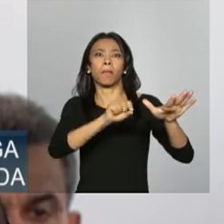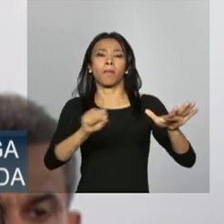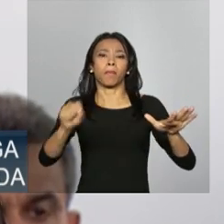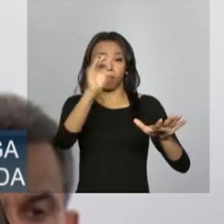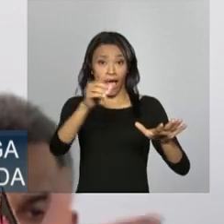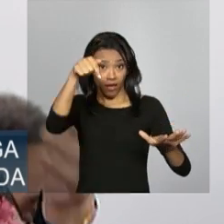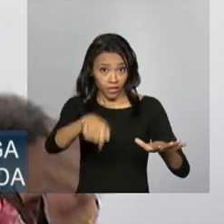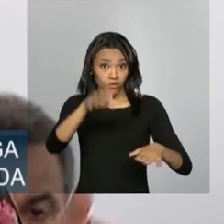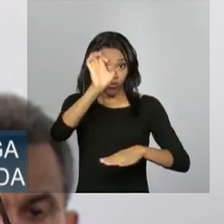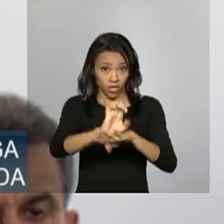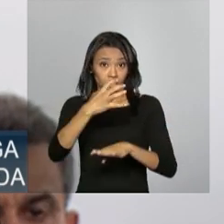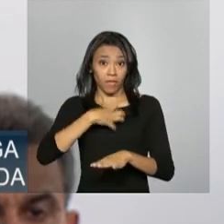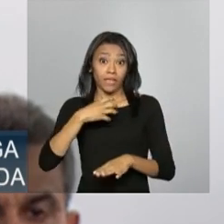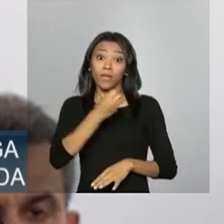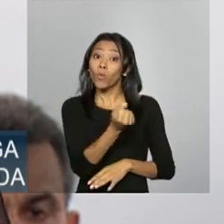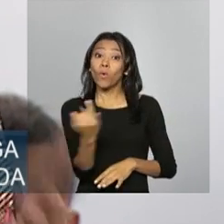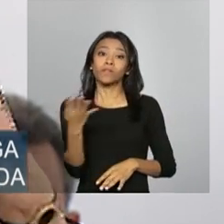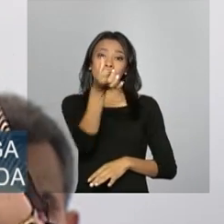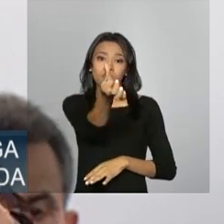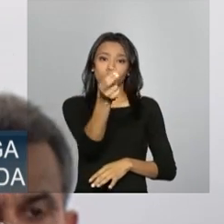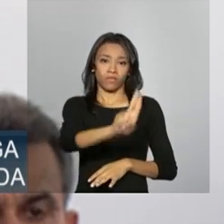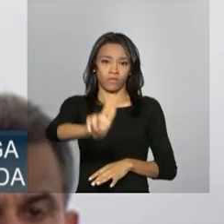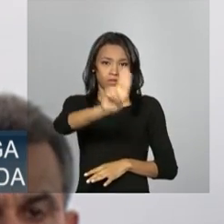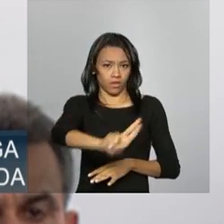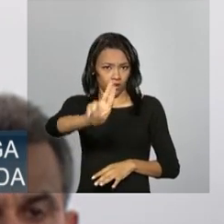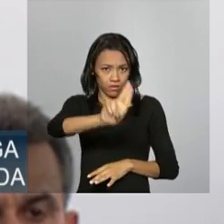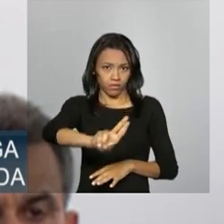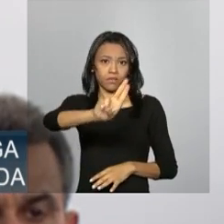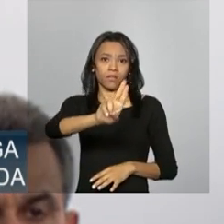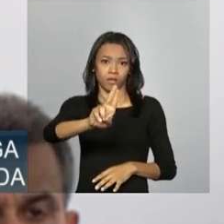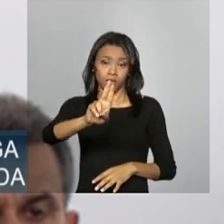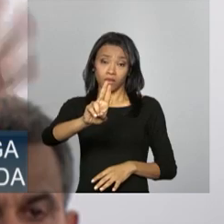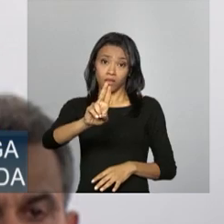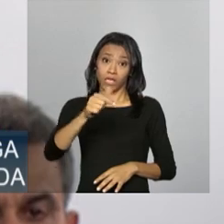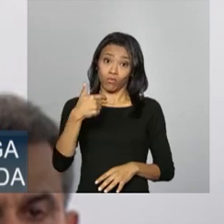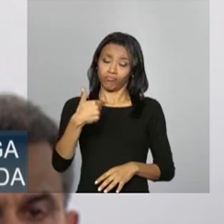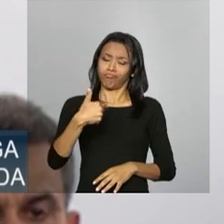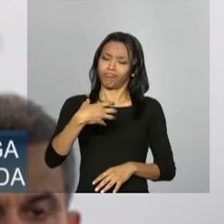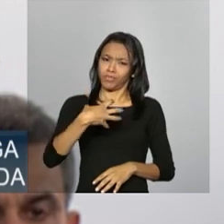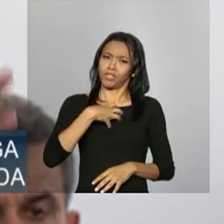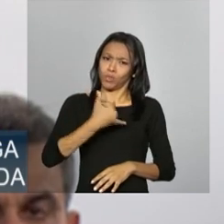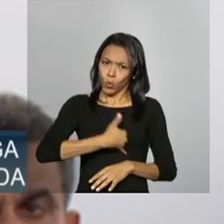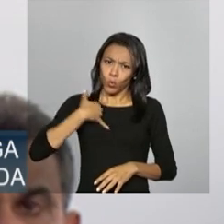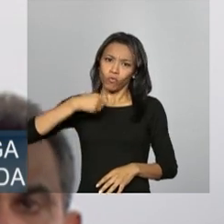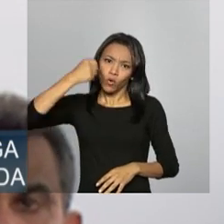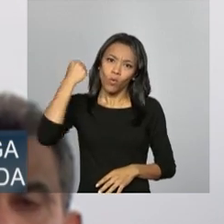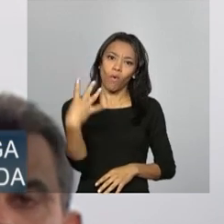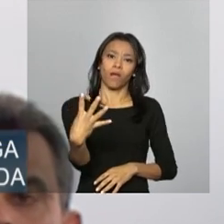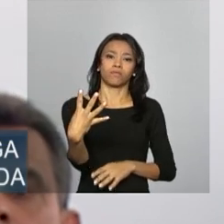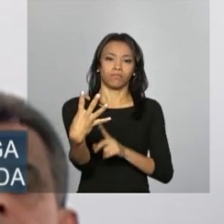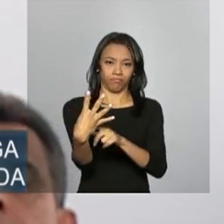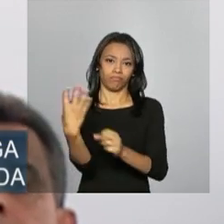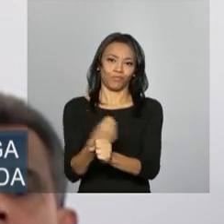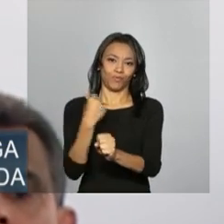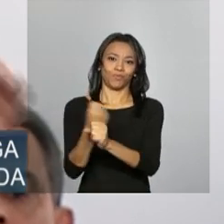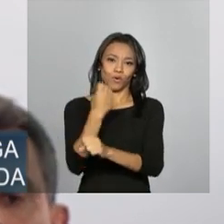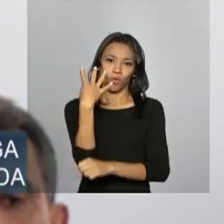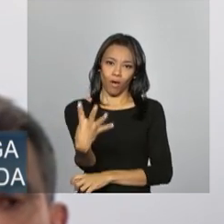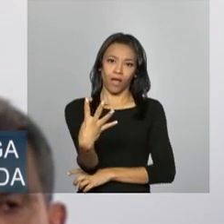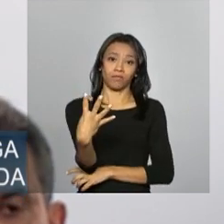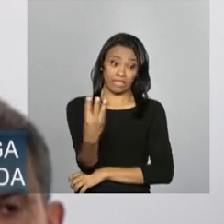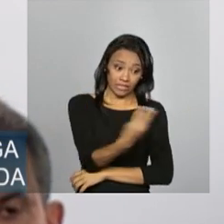na Bahia, as 6 universidades, das quais eu tenho orgulho de ter feito 4. As